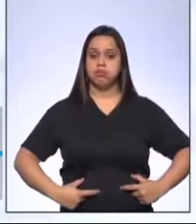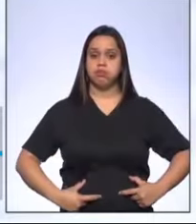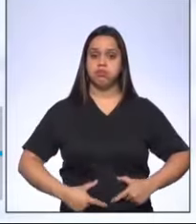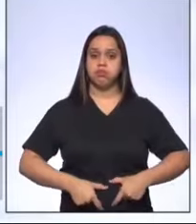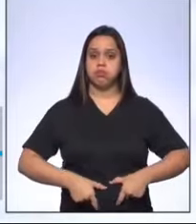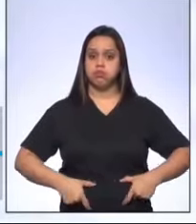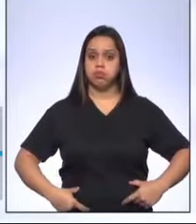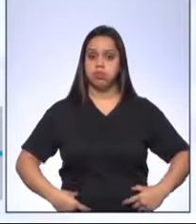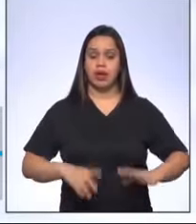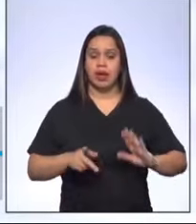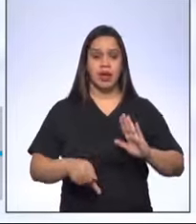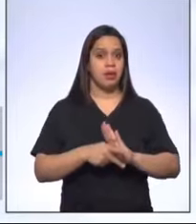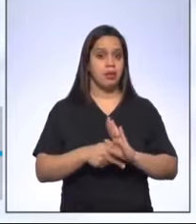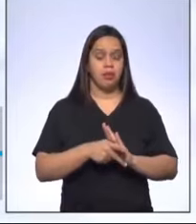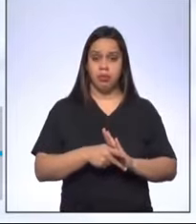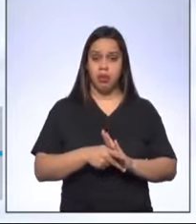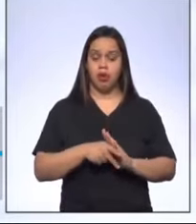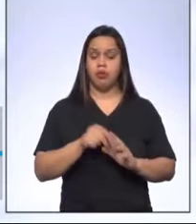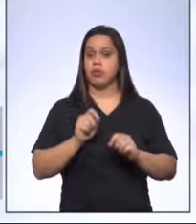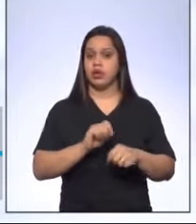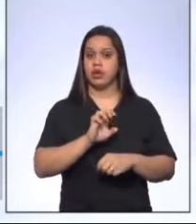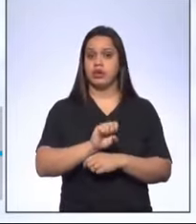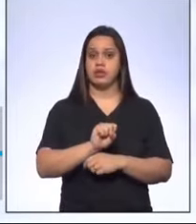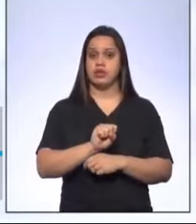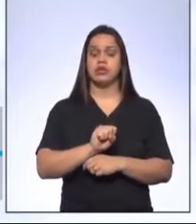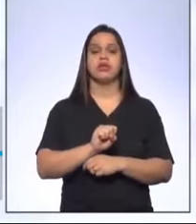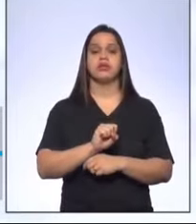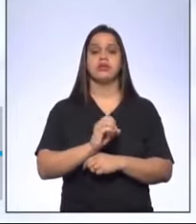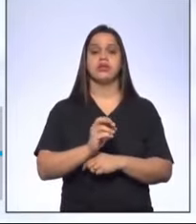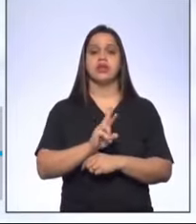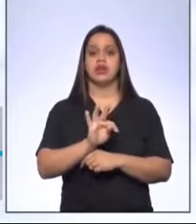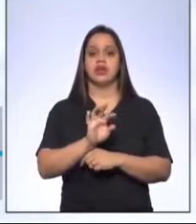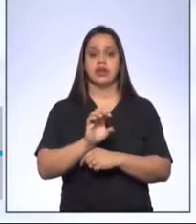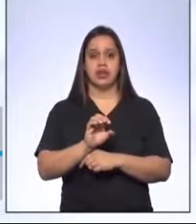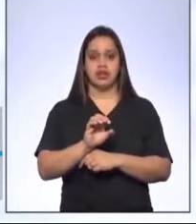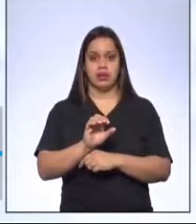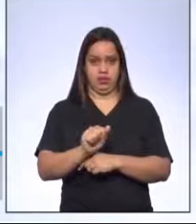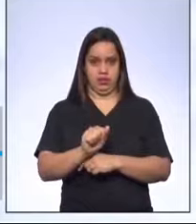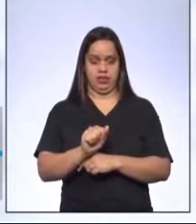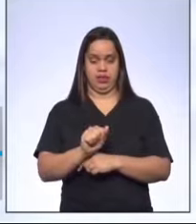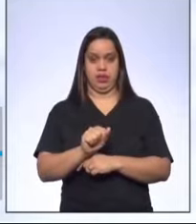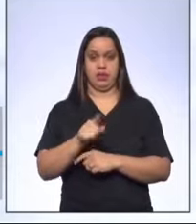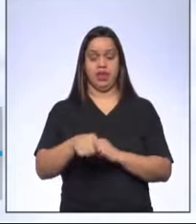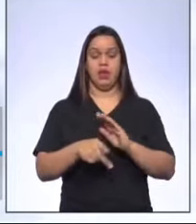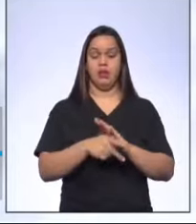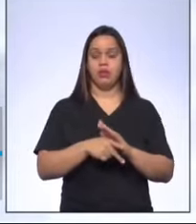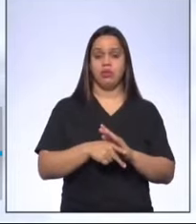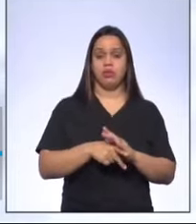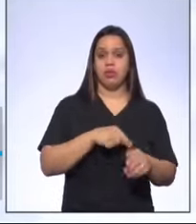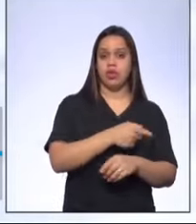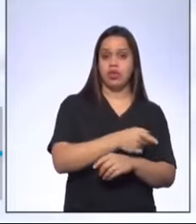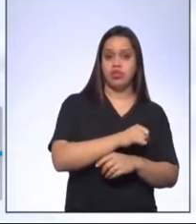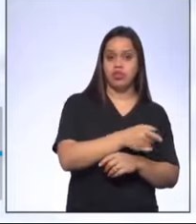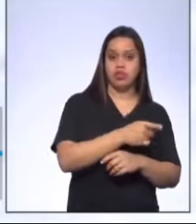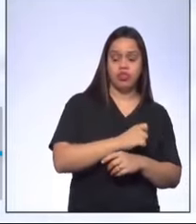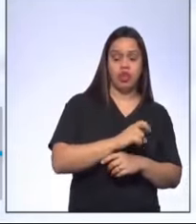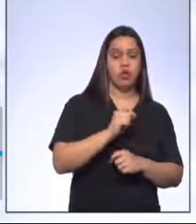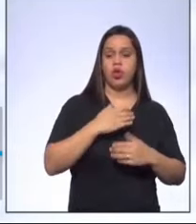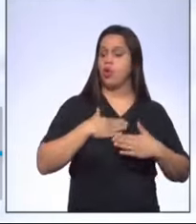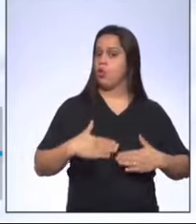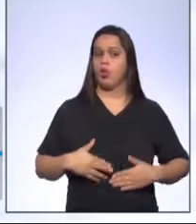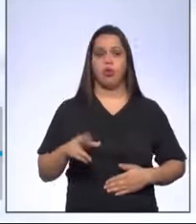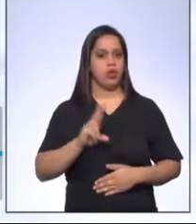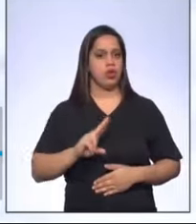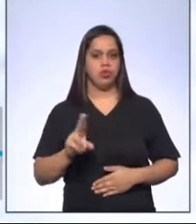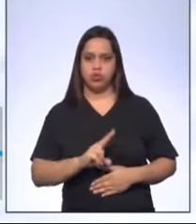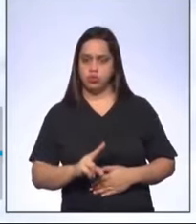ali é o excreta, gente, ó. Urina e fezes é excreta. É o que o corpo não usou, não presta